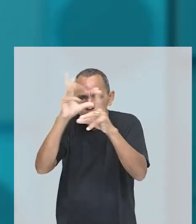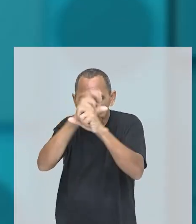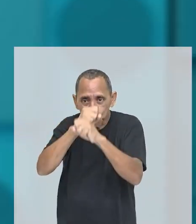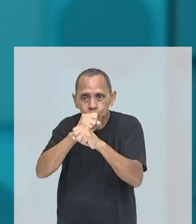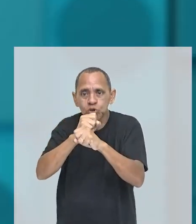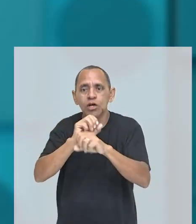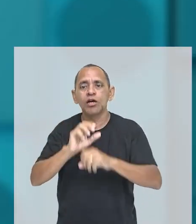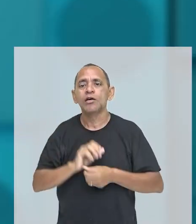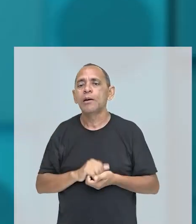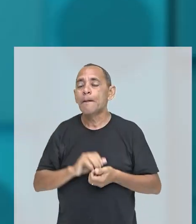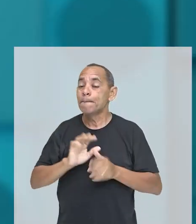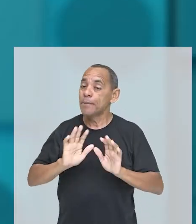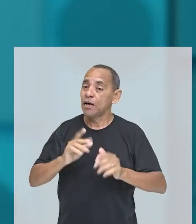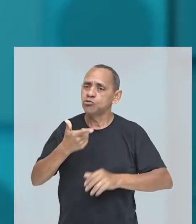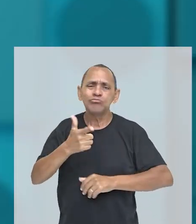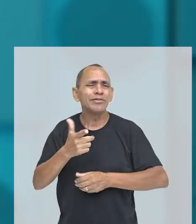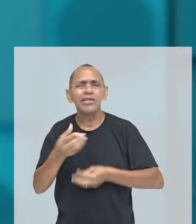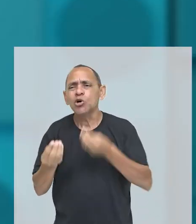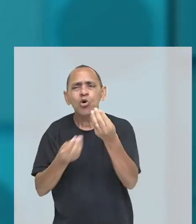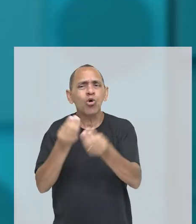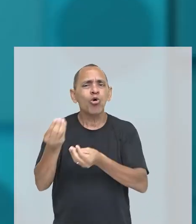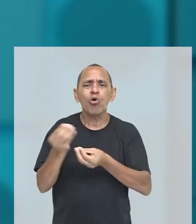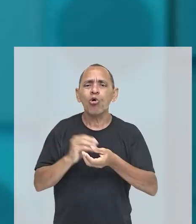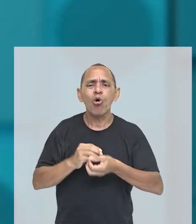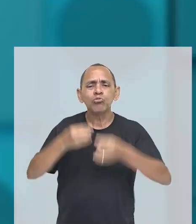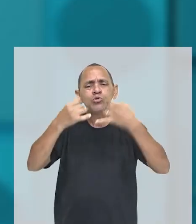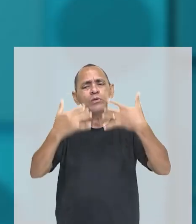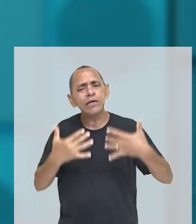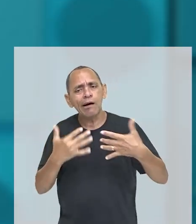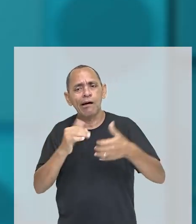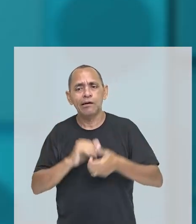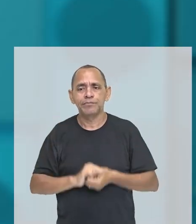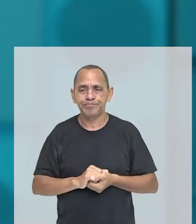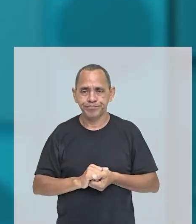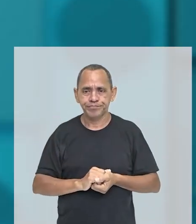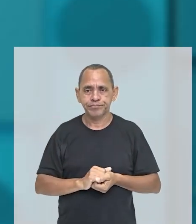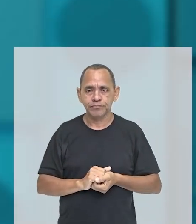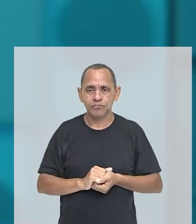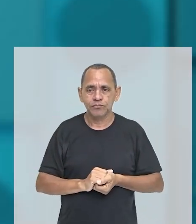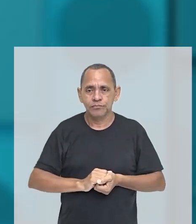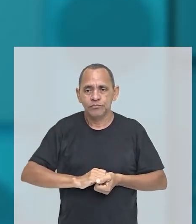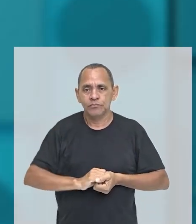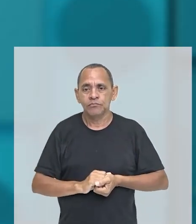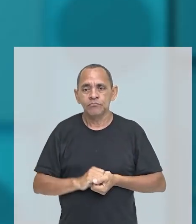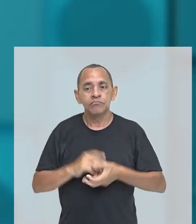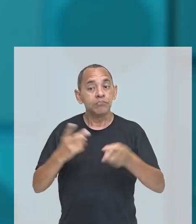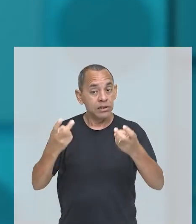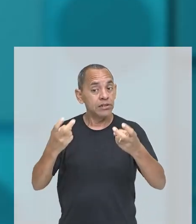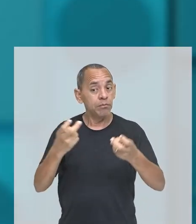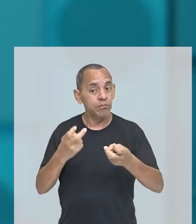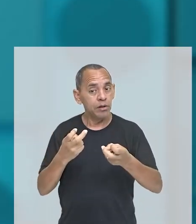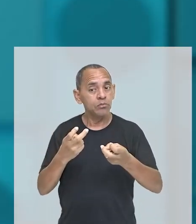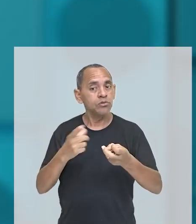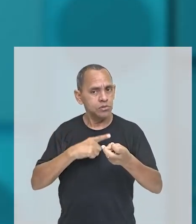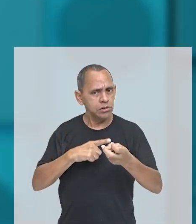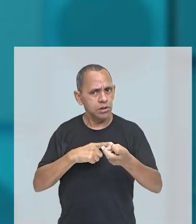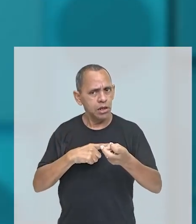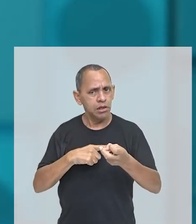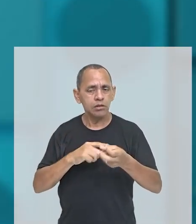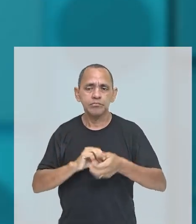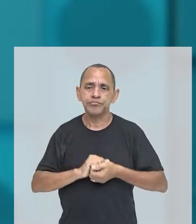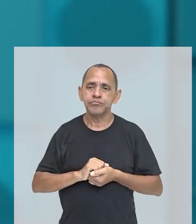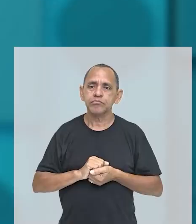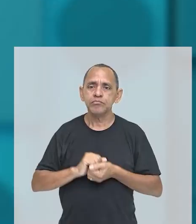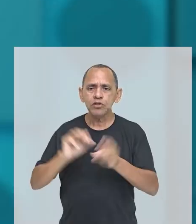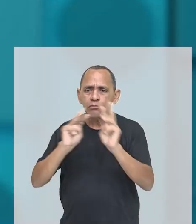mas não tem uma explicação muito óbvia, muito fácil de fazer, né? Porque percebe-se a presença tanto da matéria